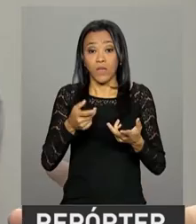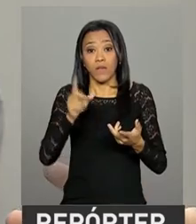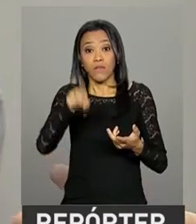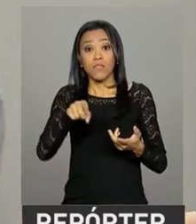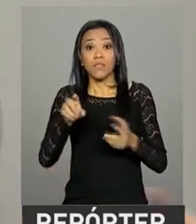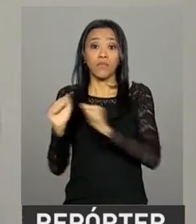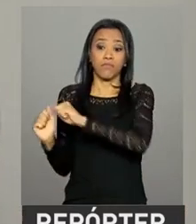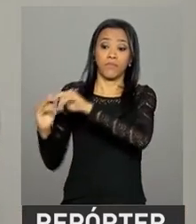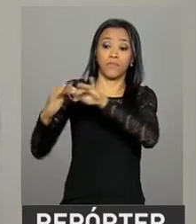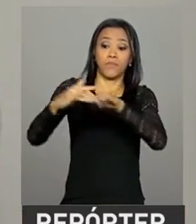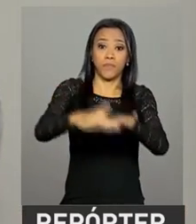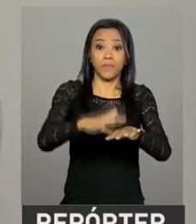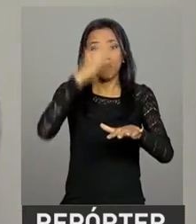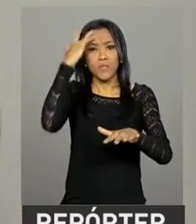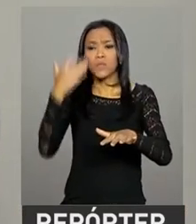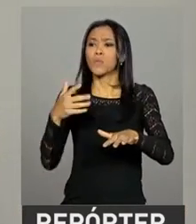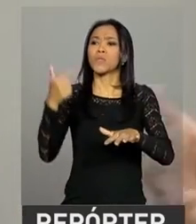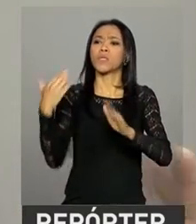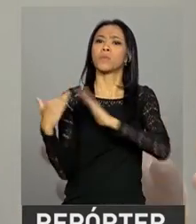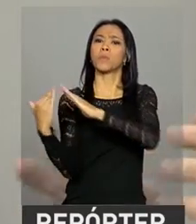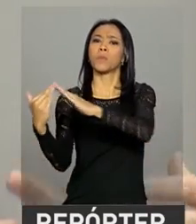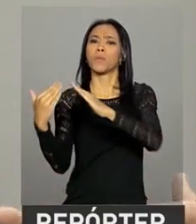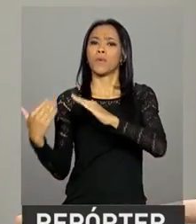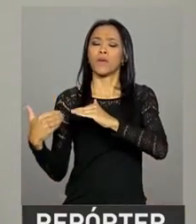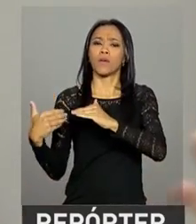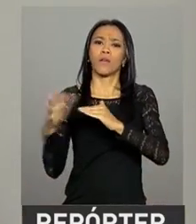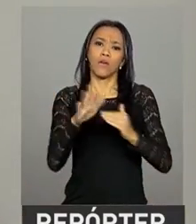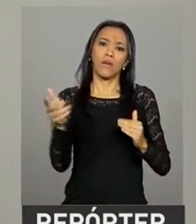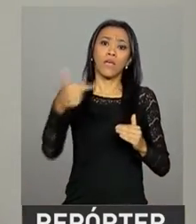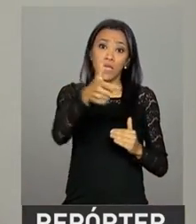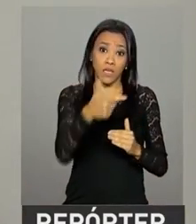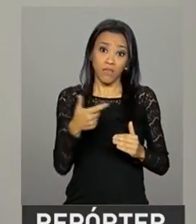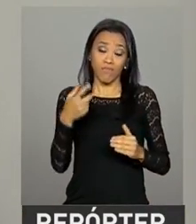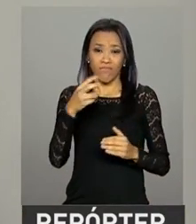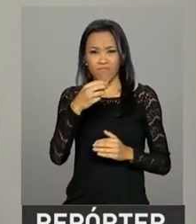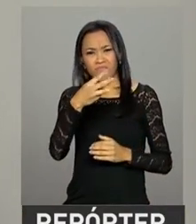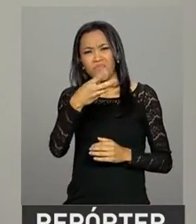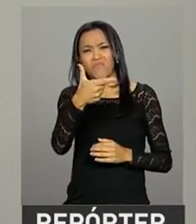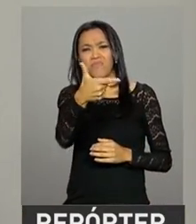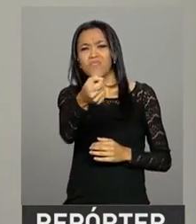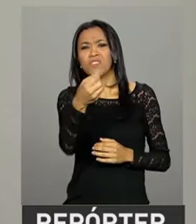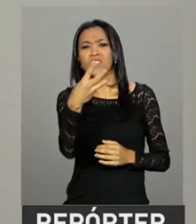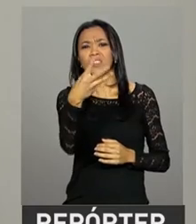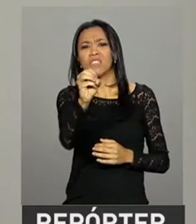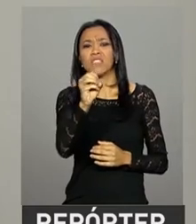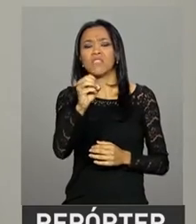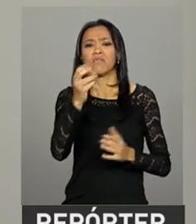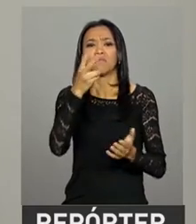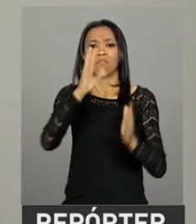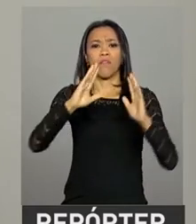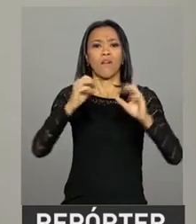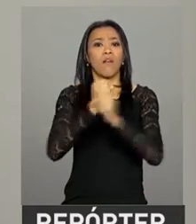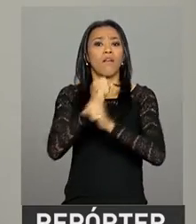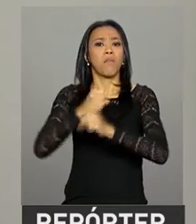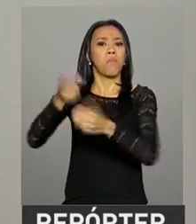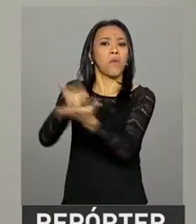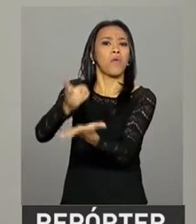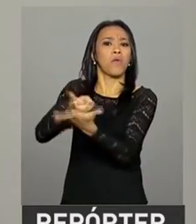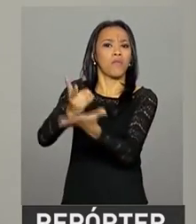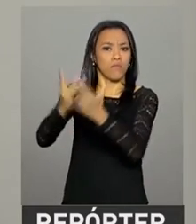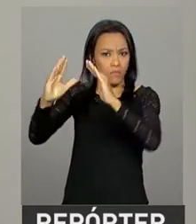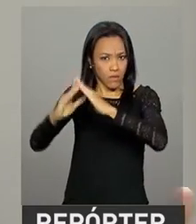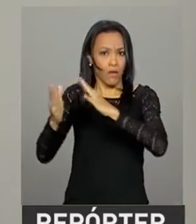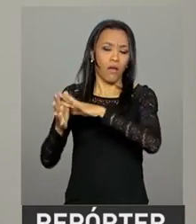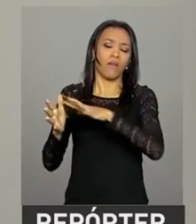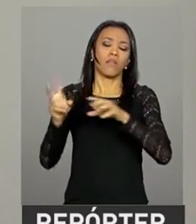deslocado à população que a vizinha mas foi deslocado uma população que convive há 20 30 anos no mesmo local e vai ter o menor impacto da